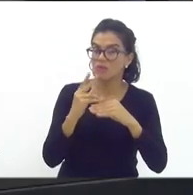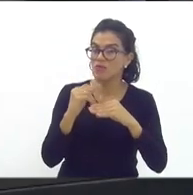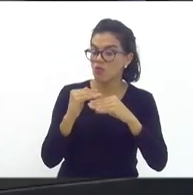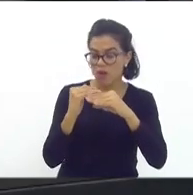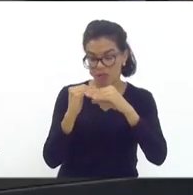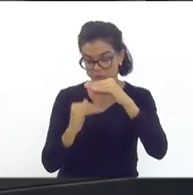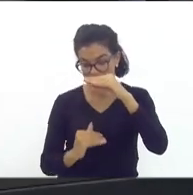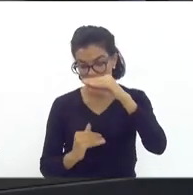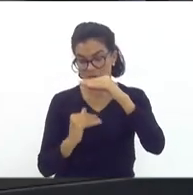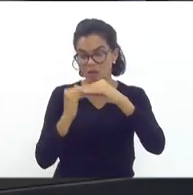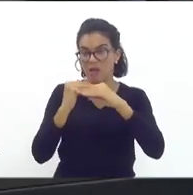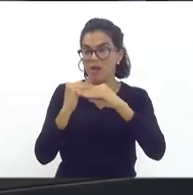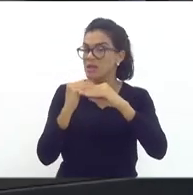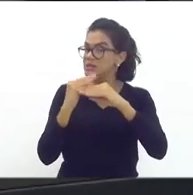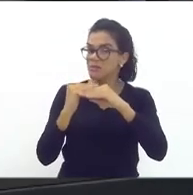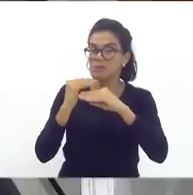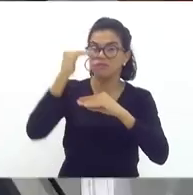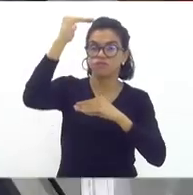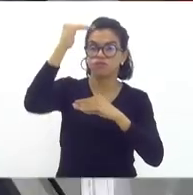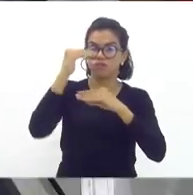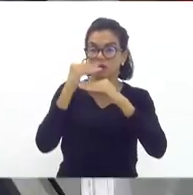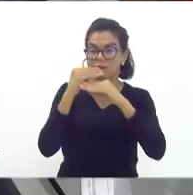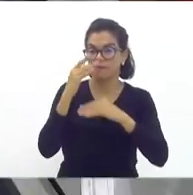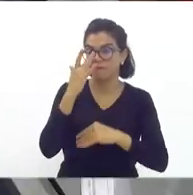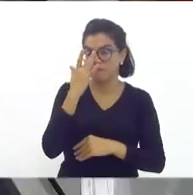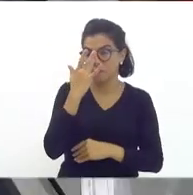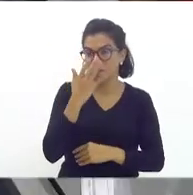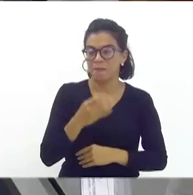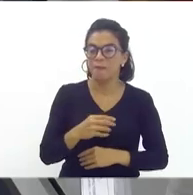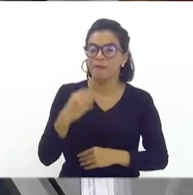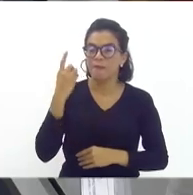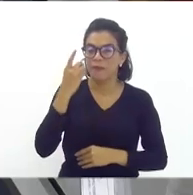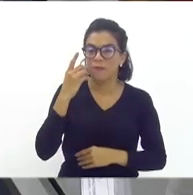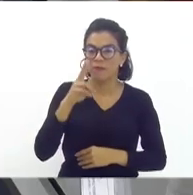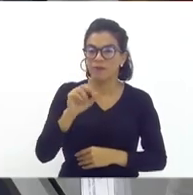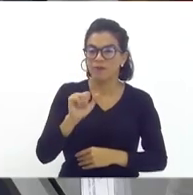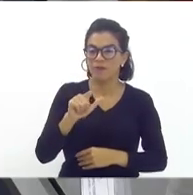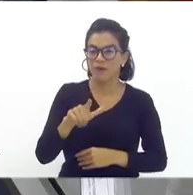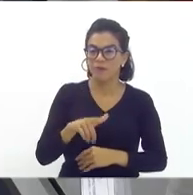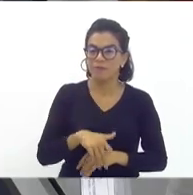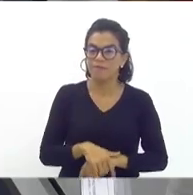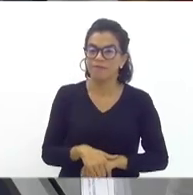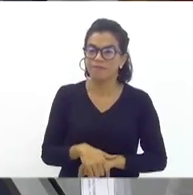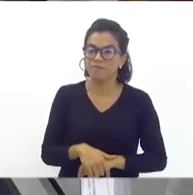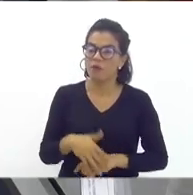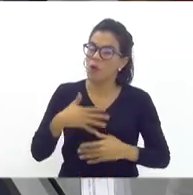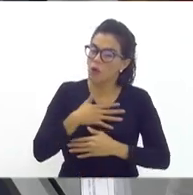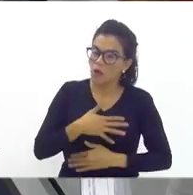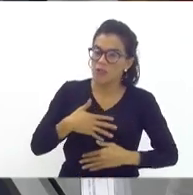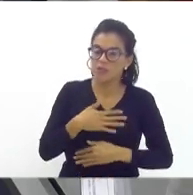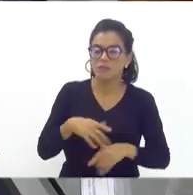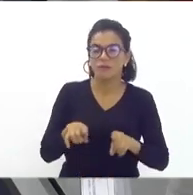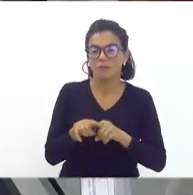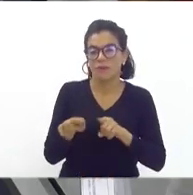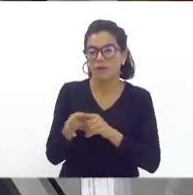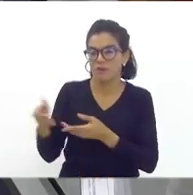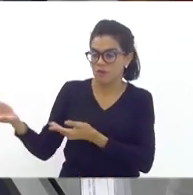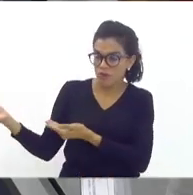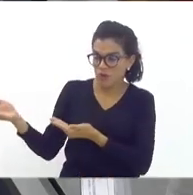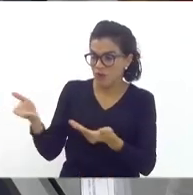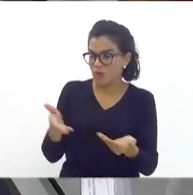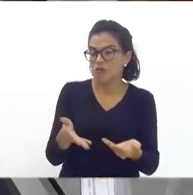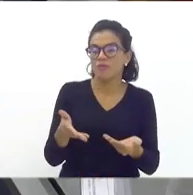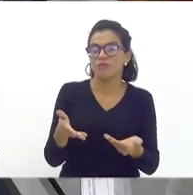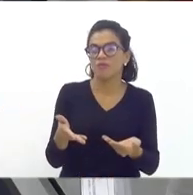Deputado brasão antes da gente votar deliberação passar a palavra Deputado Val Deputado Val eu gostaria também na convocação a gente